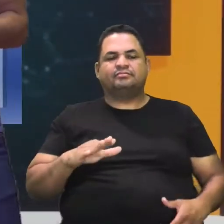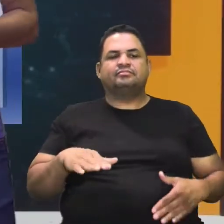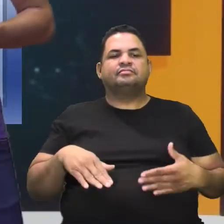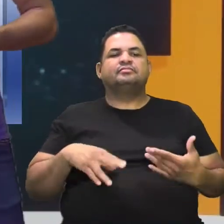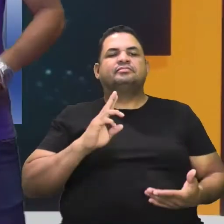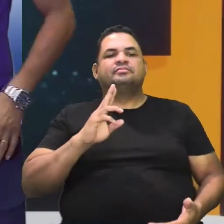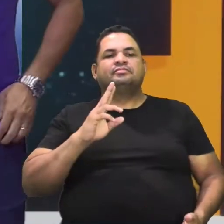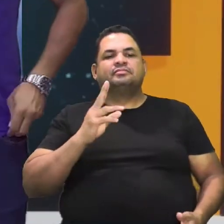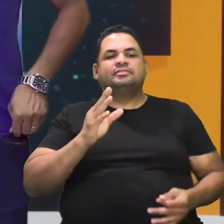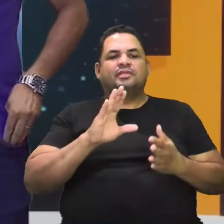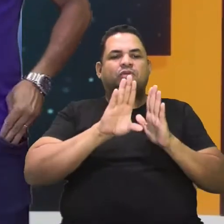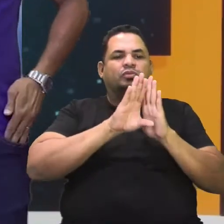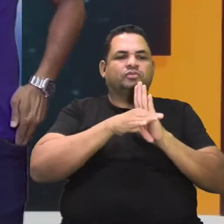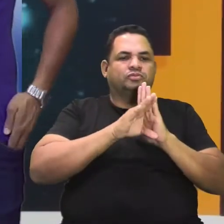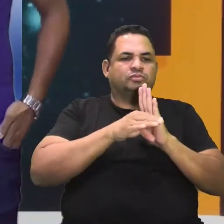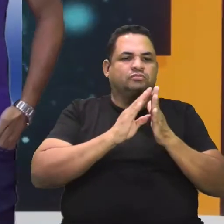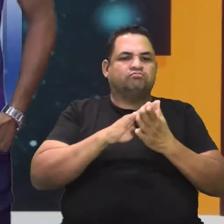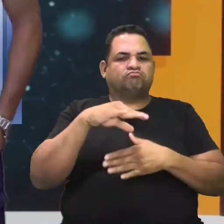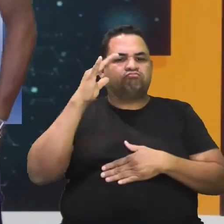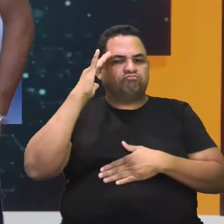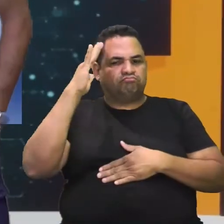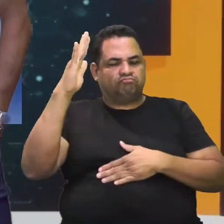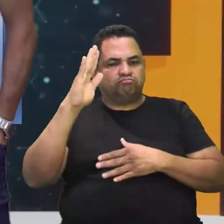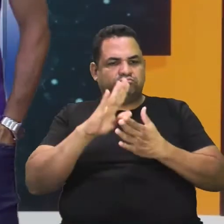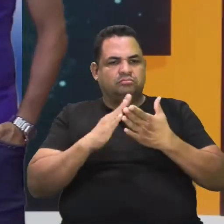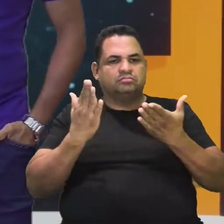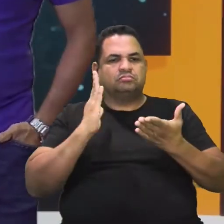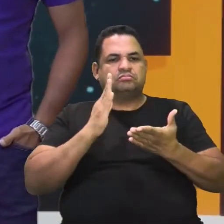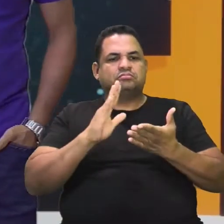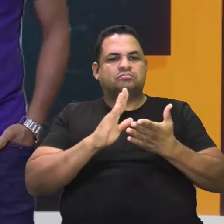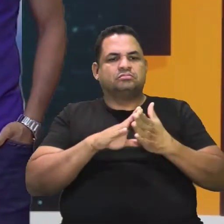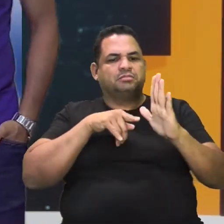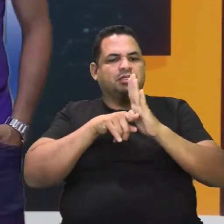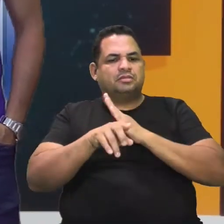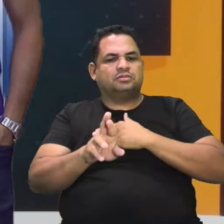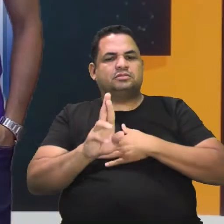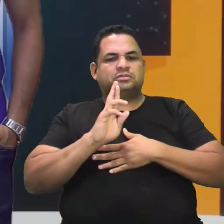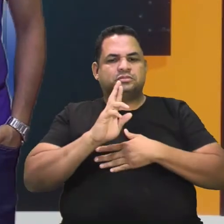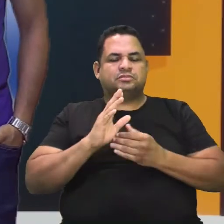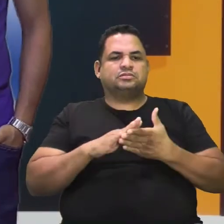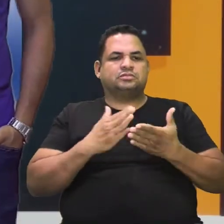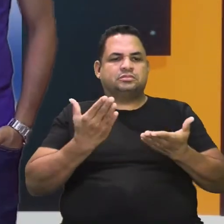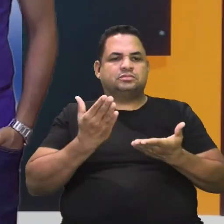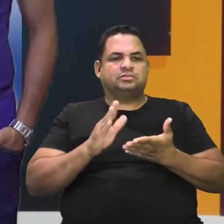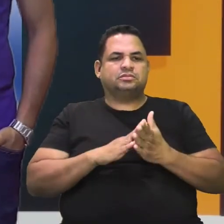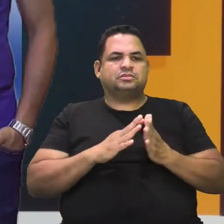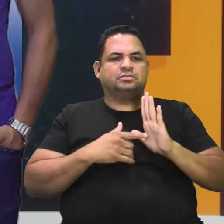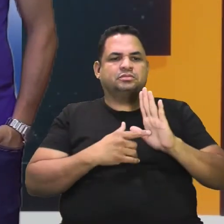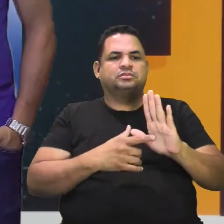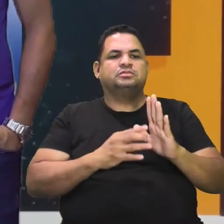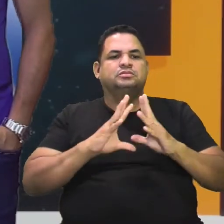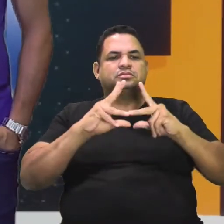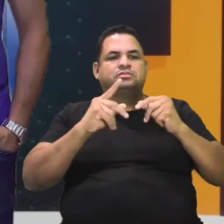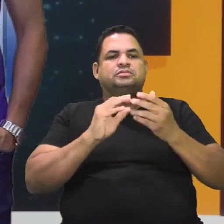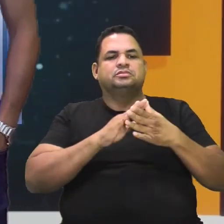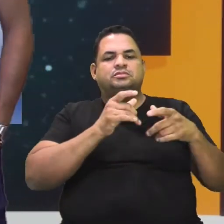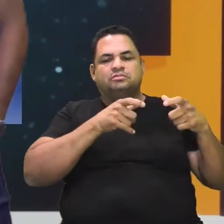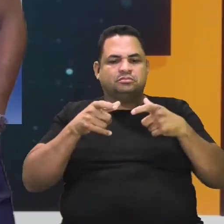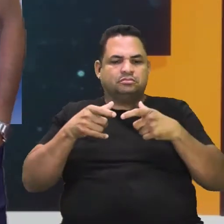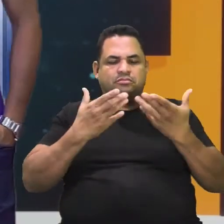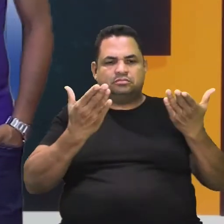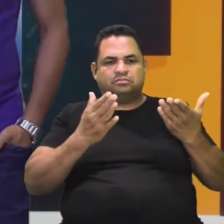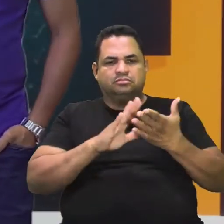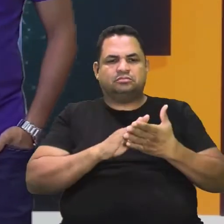como sempre, né? A parte conceitual, a parte teórica, a gente já questiona e já ensina, né? Então, a gente já mostrou para vocês todas essas